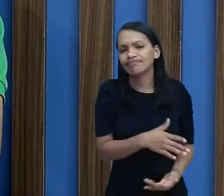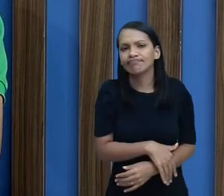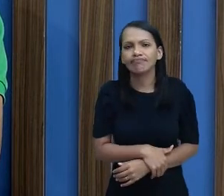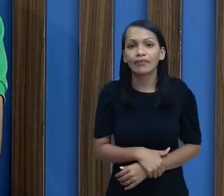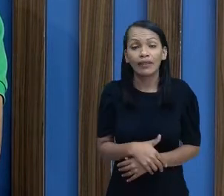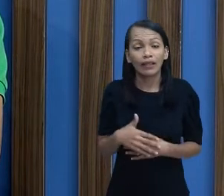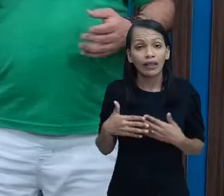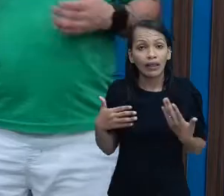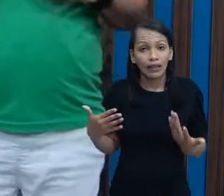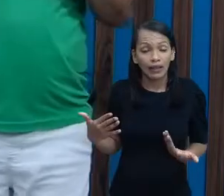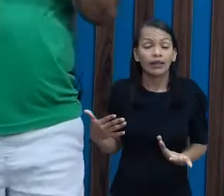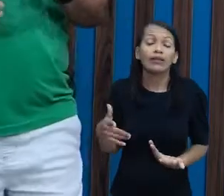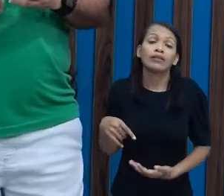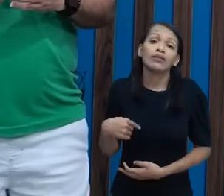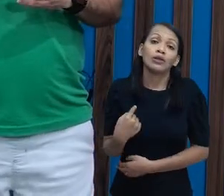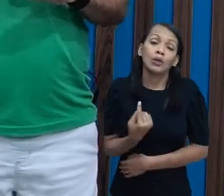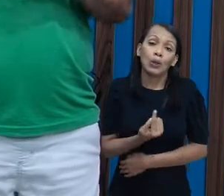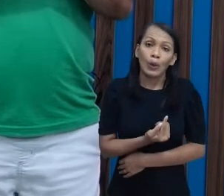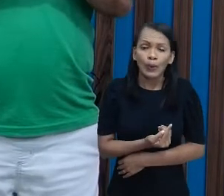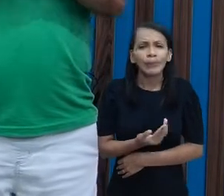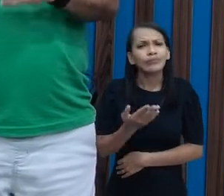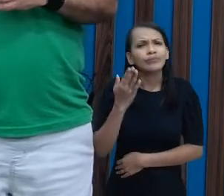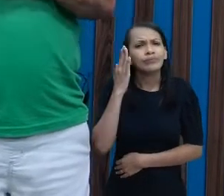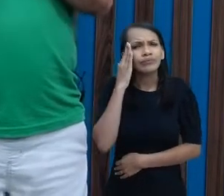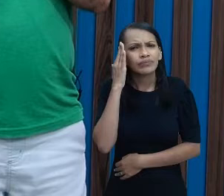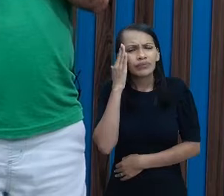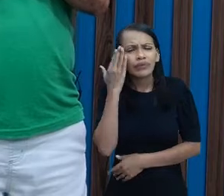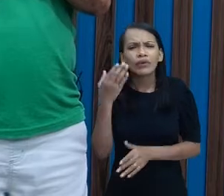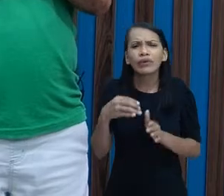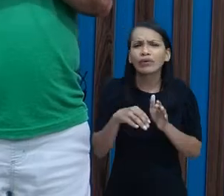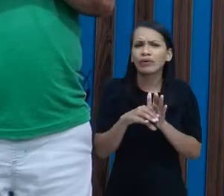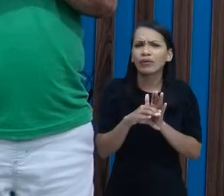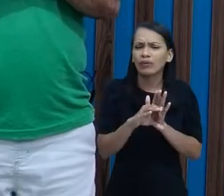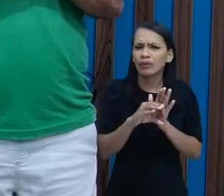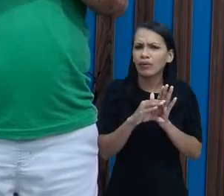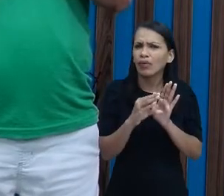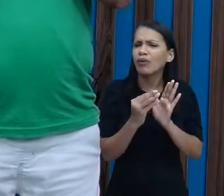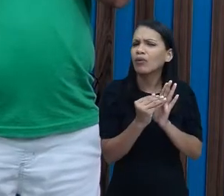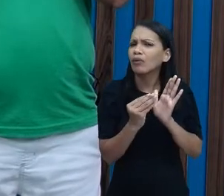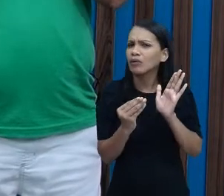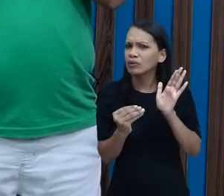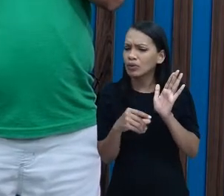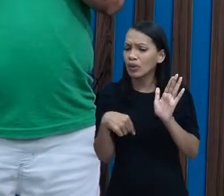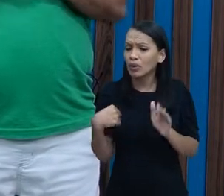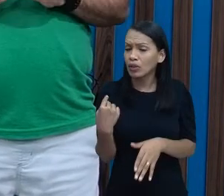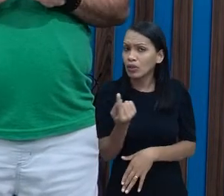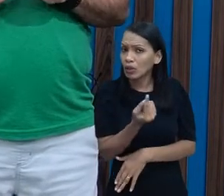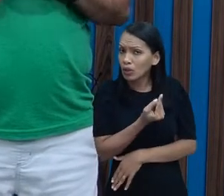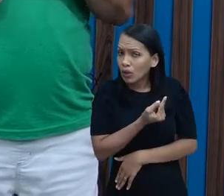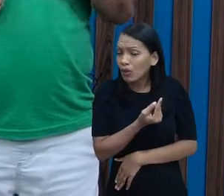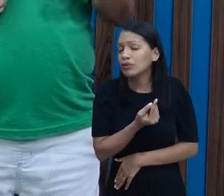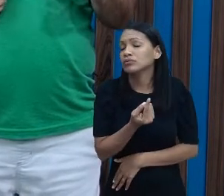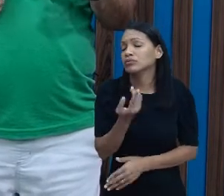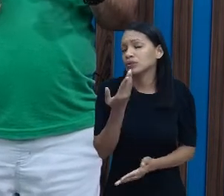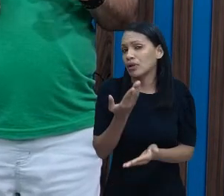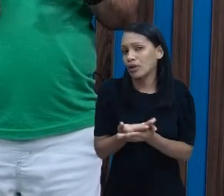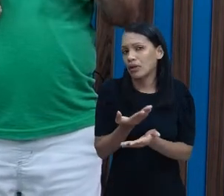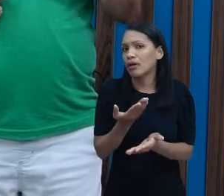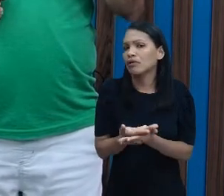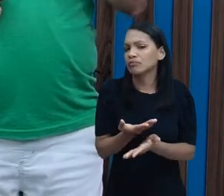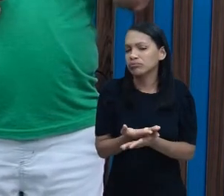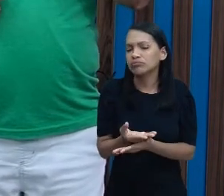a gente se remete aí para o conteúdo da nossa aula, né? A gente vai tentar estudar